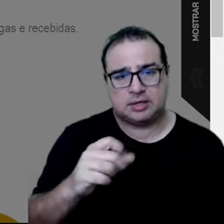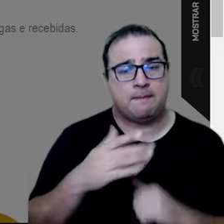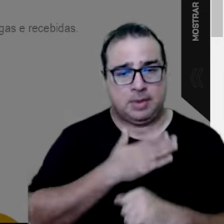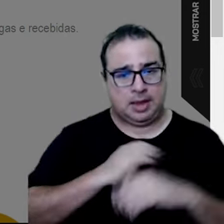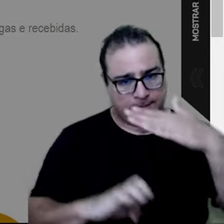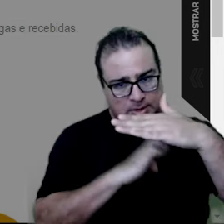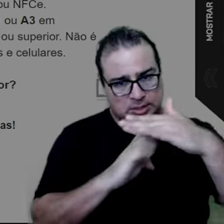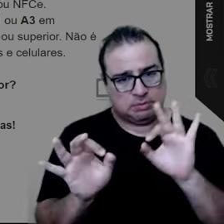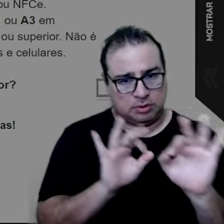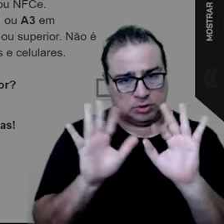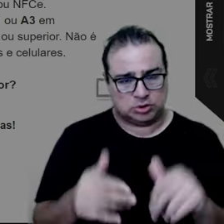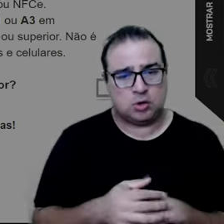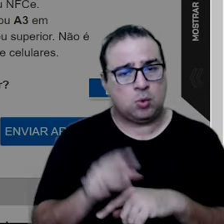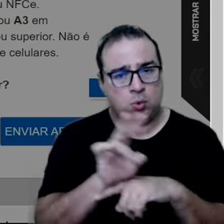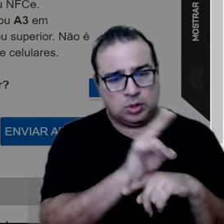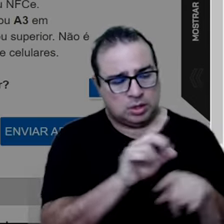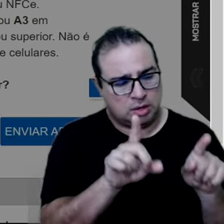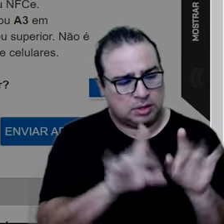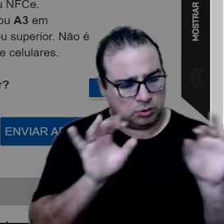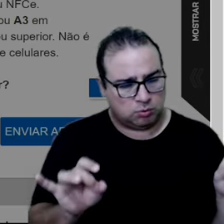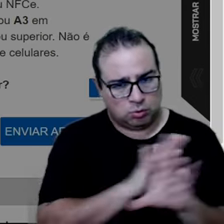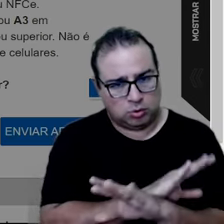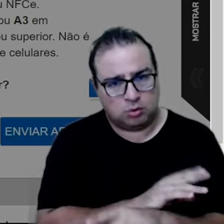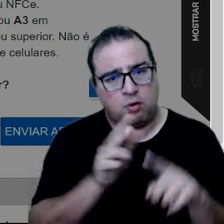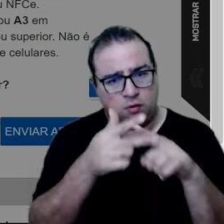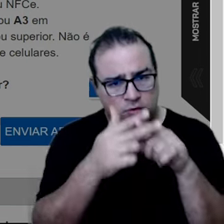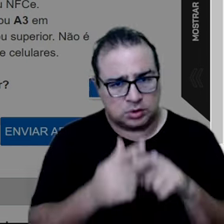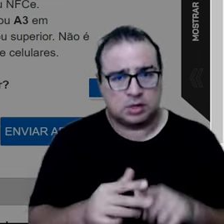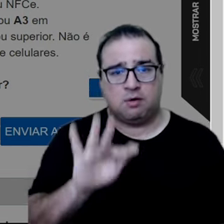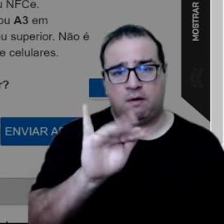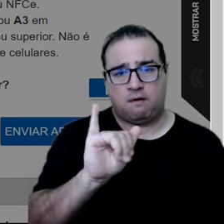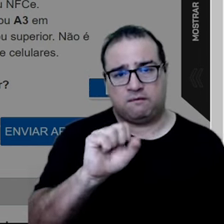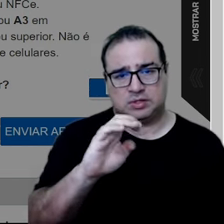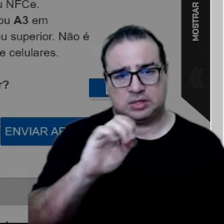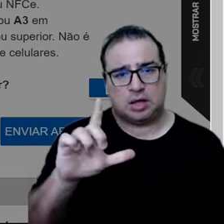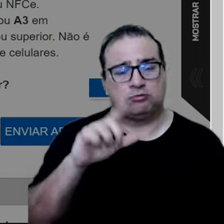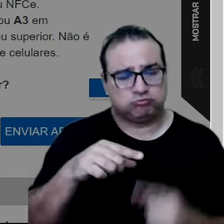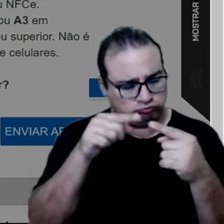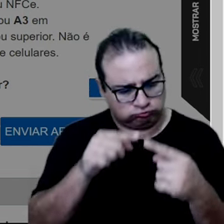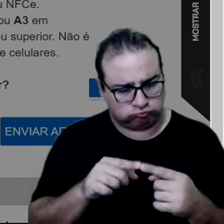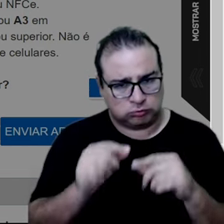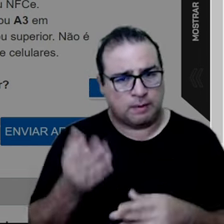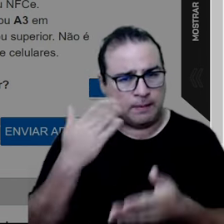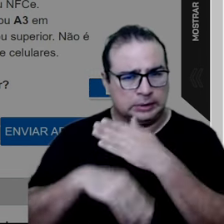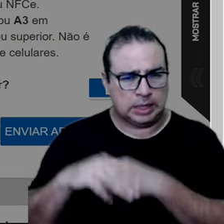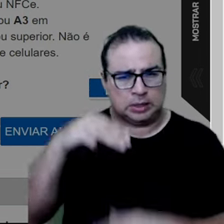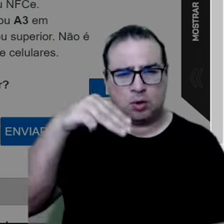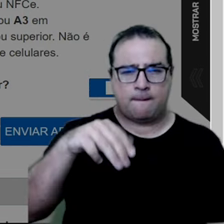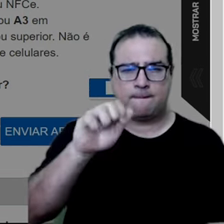agora eu vou configurar fiscalmente ela essa configuração fiscal vai naquele naquela linha que a gente viu lá no manual né